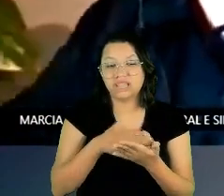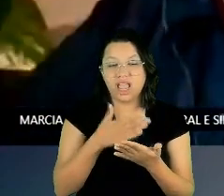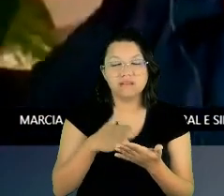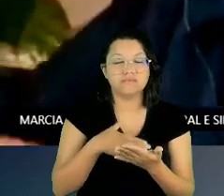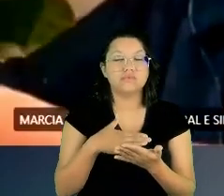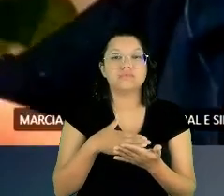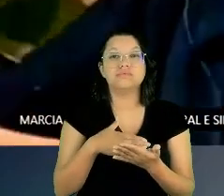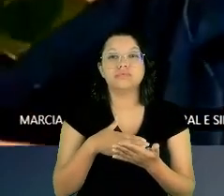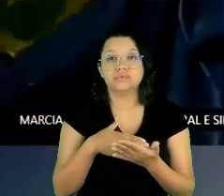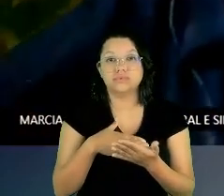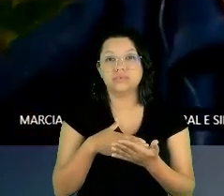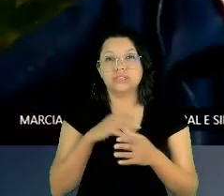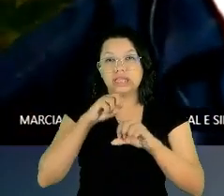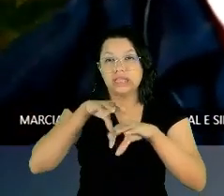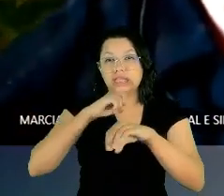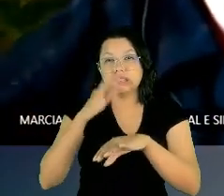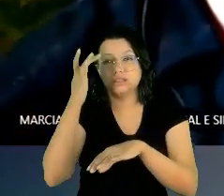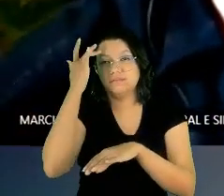livros